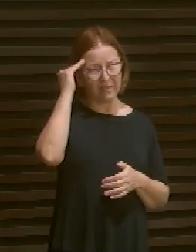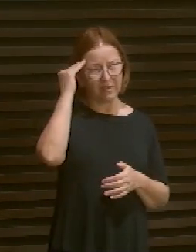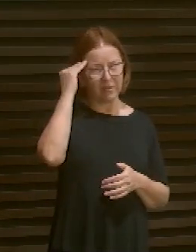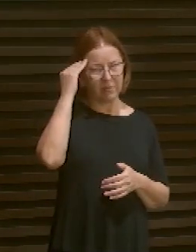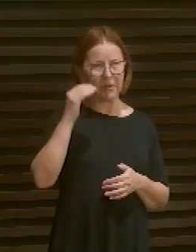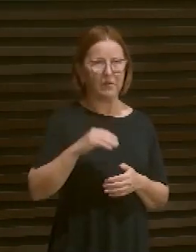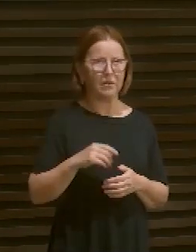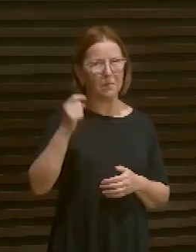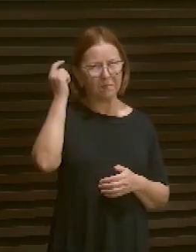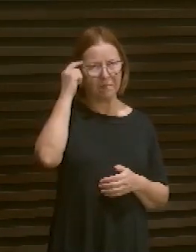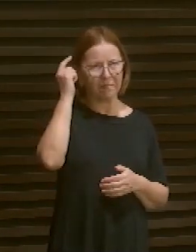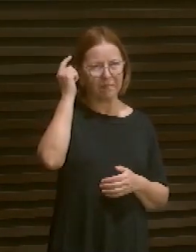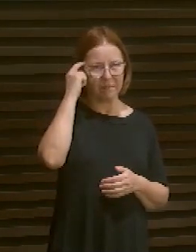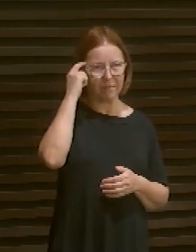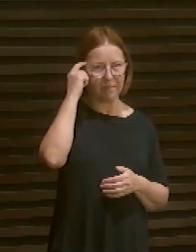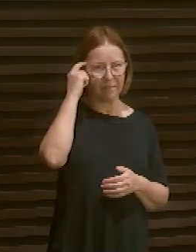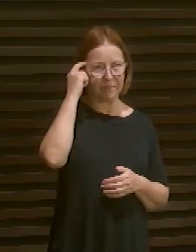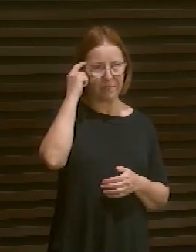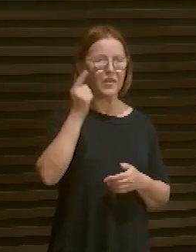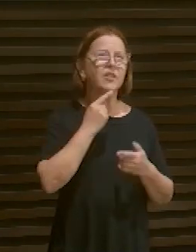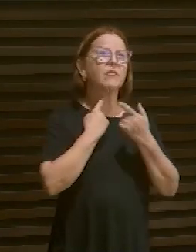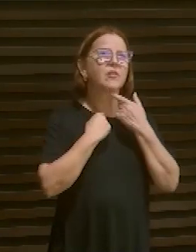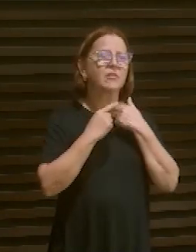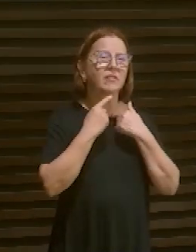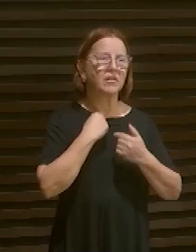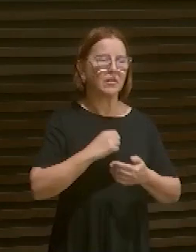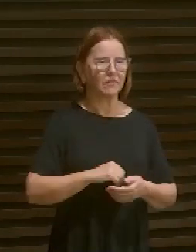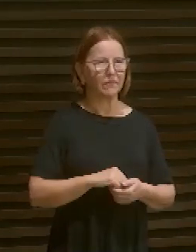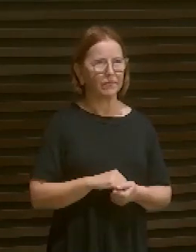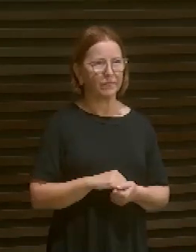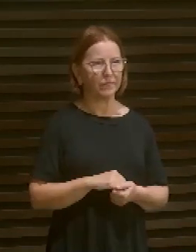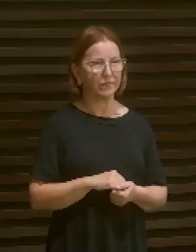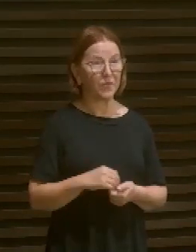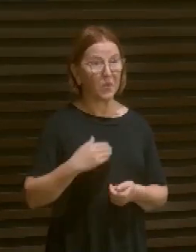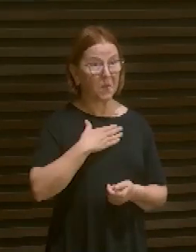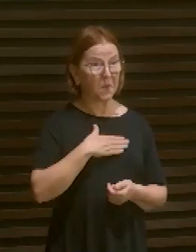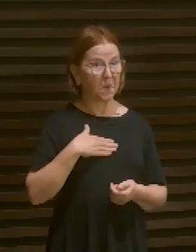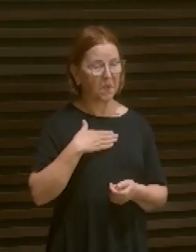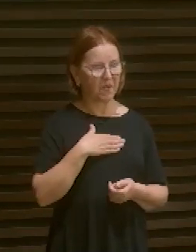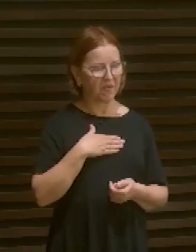aos pensamentos, à vontade. Eu gosto muito de